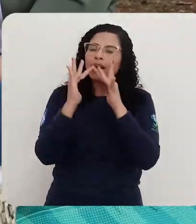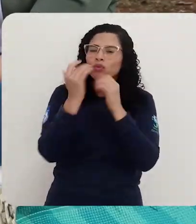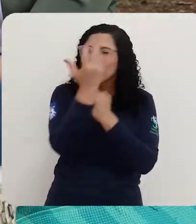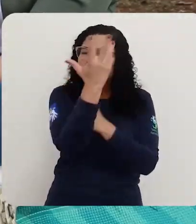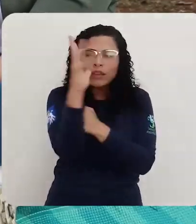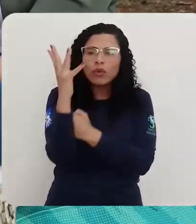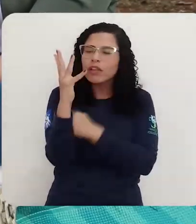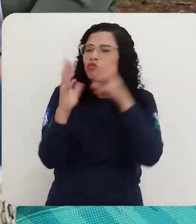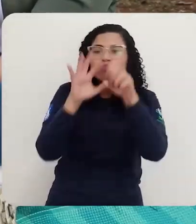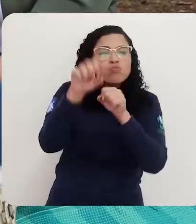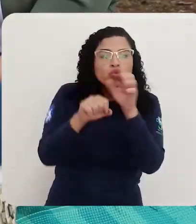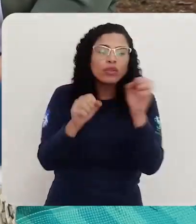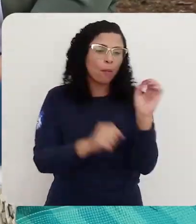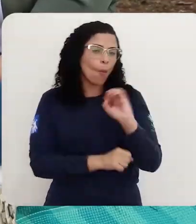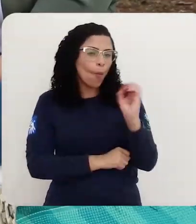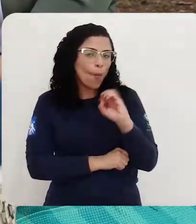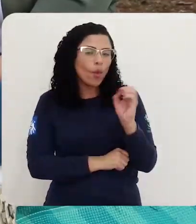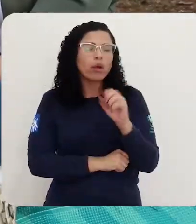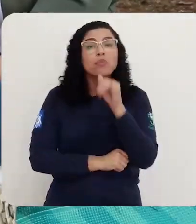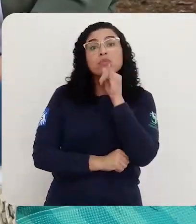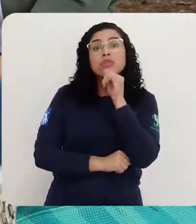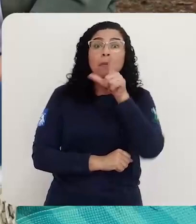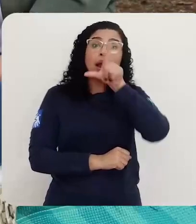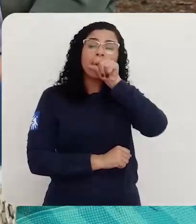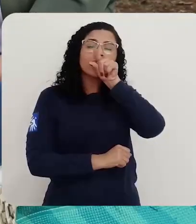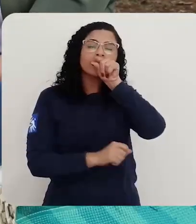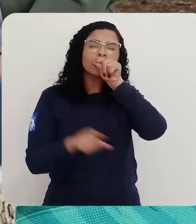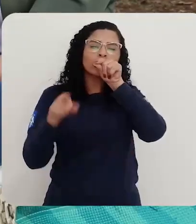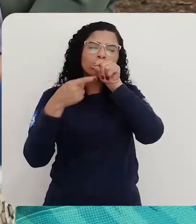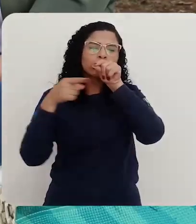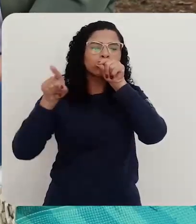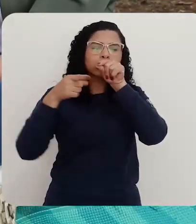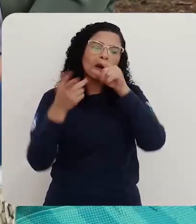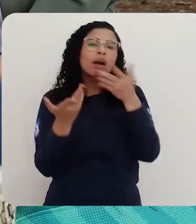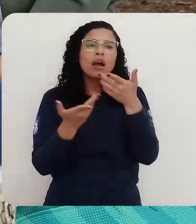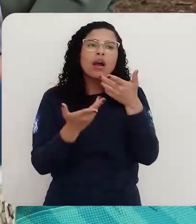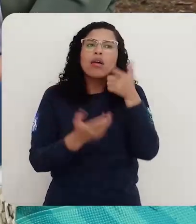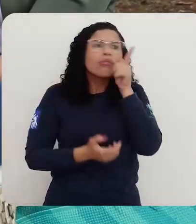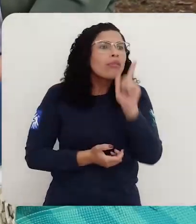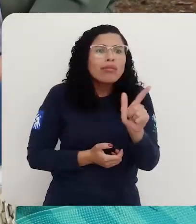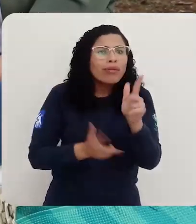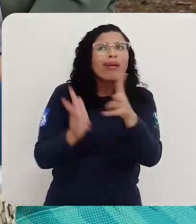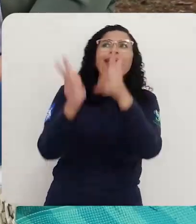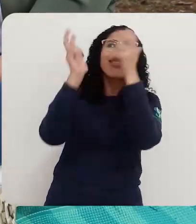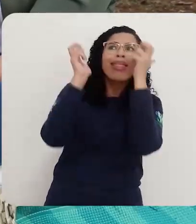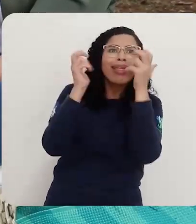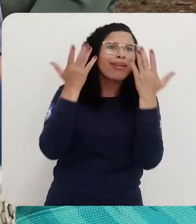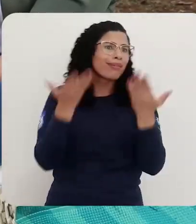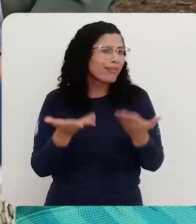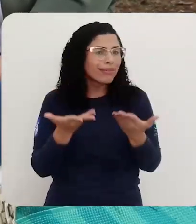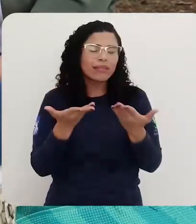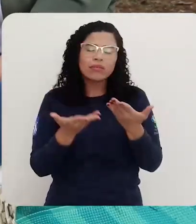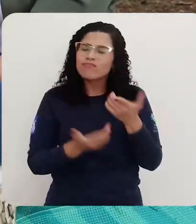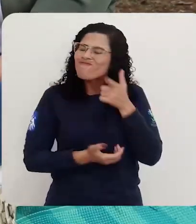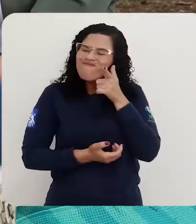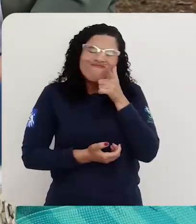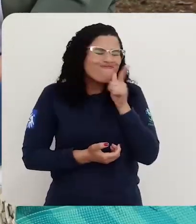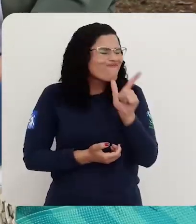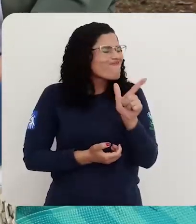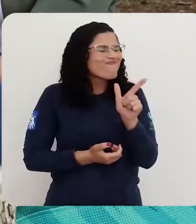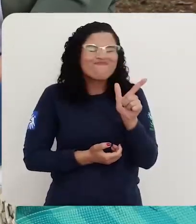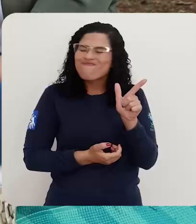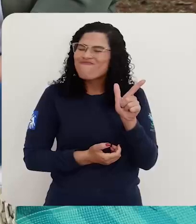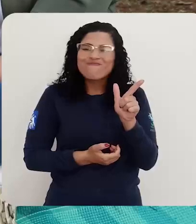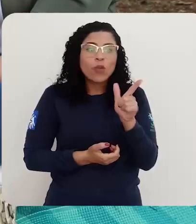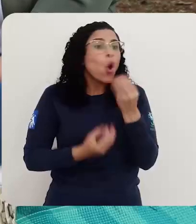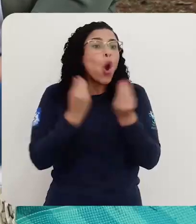conectar diretamente com a natureza. O passarinho cantando, por exemplo, é algo que ninguém consegue nem ouvir e perceber esse